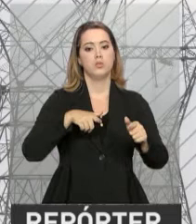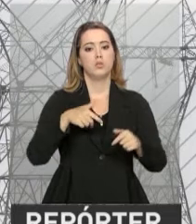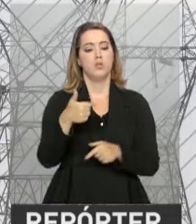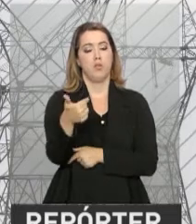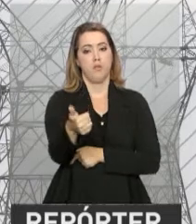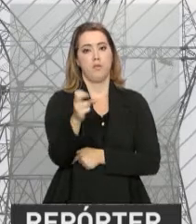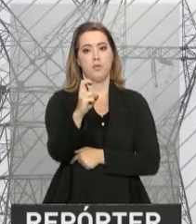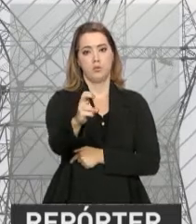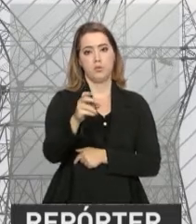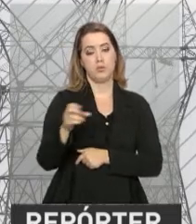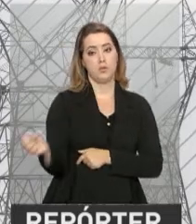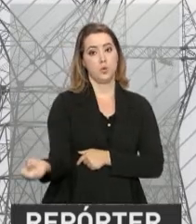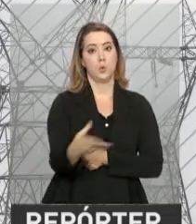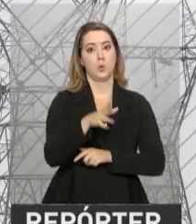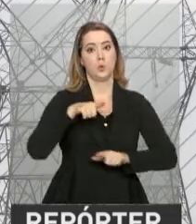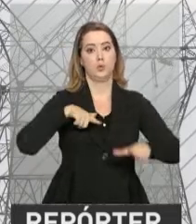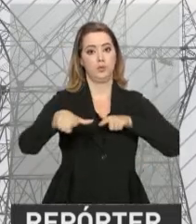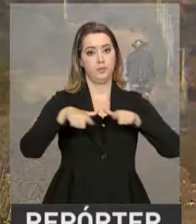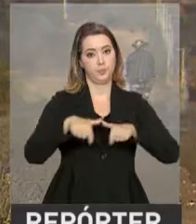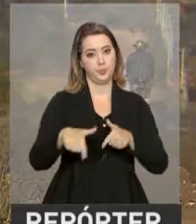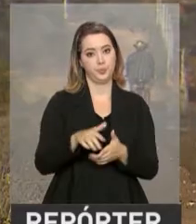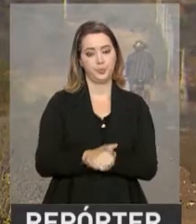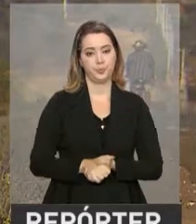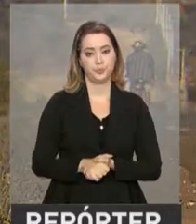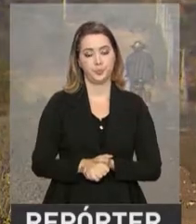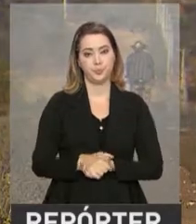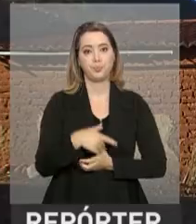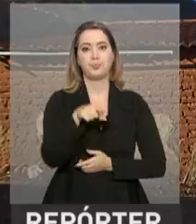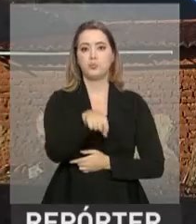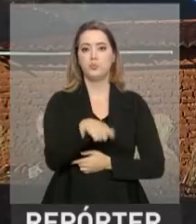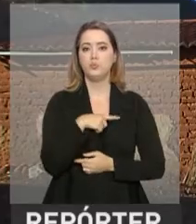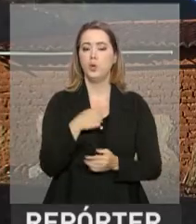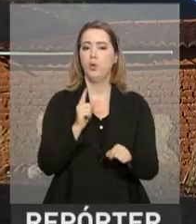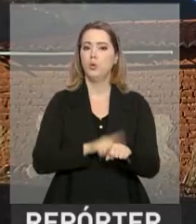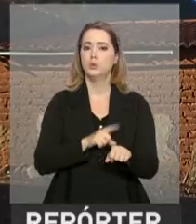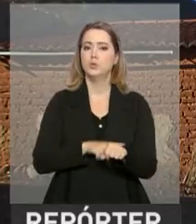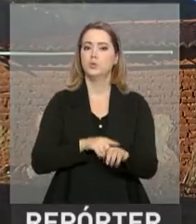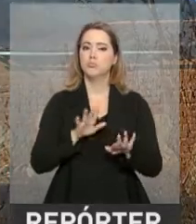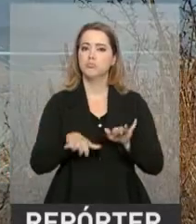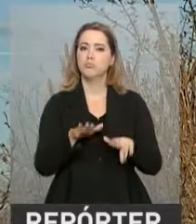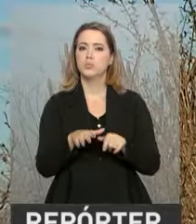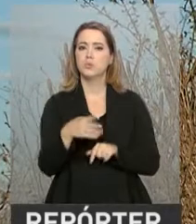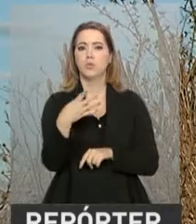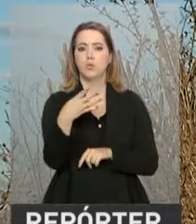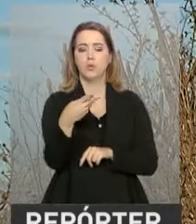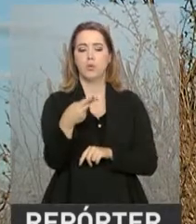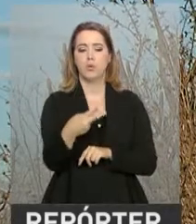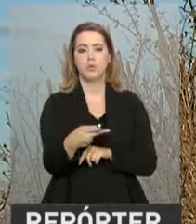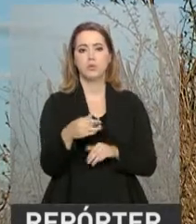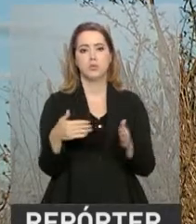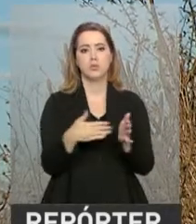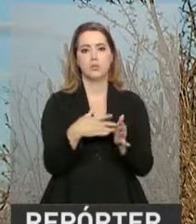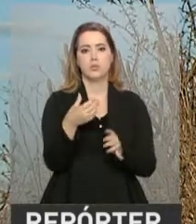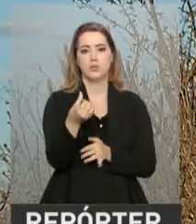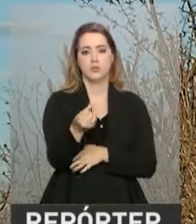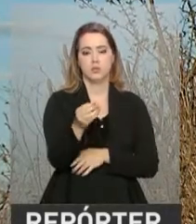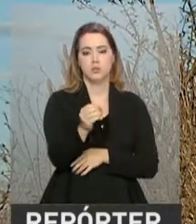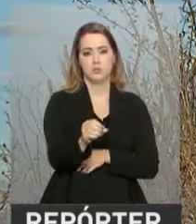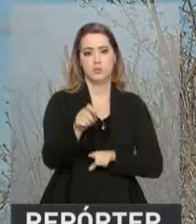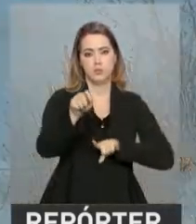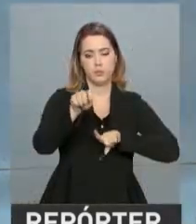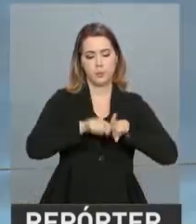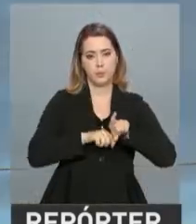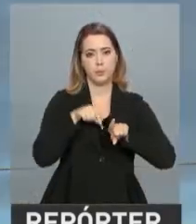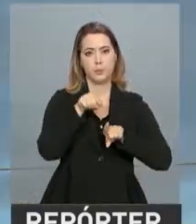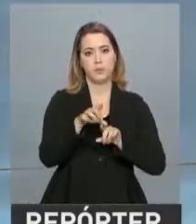25 mil empregos diretos todos o prazo das obras varia de 42 a 60 meses que as